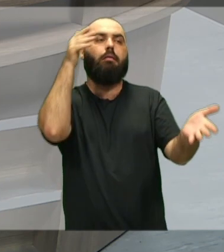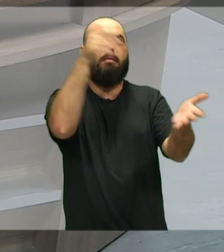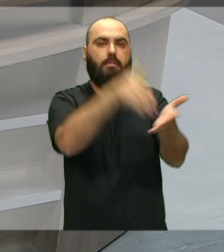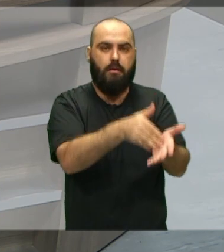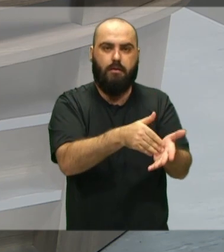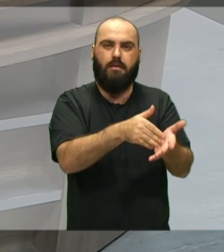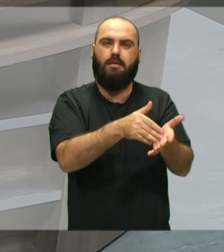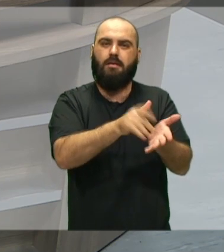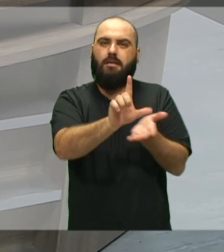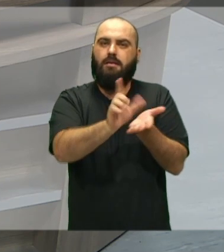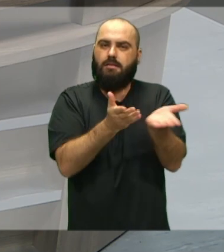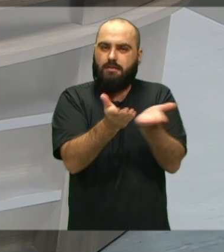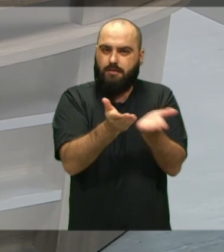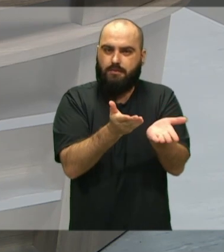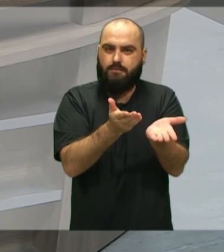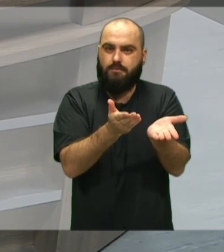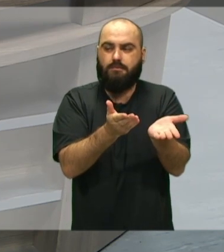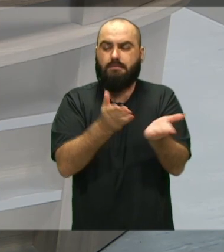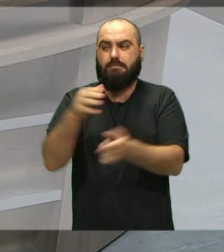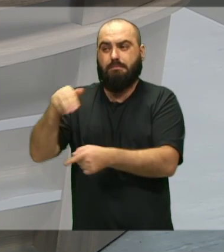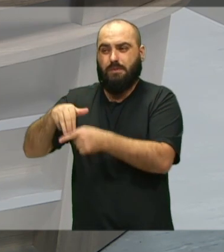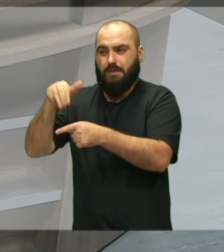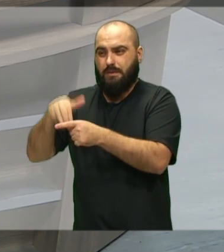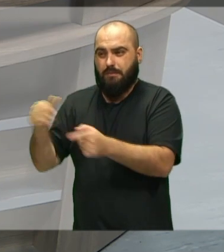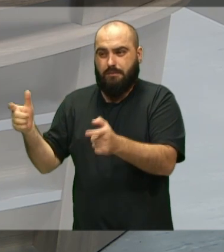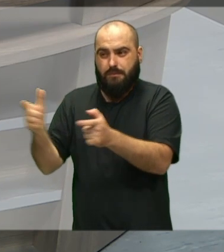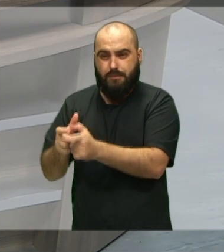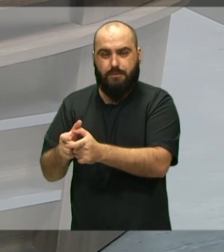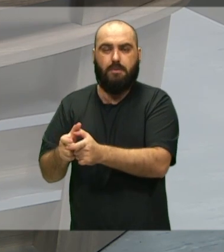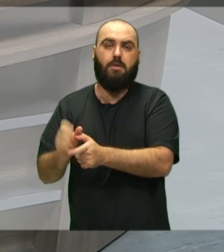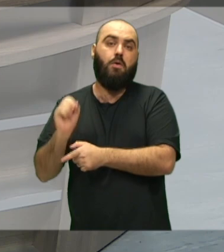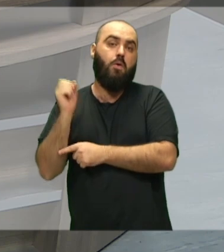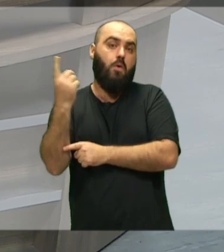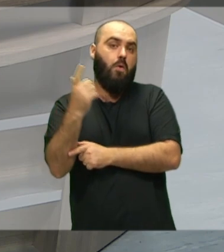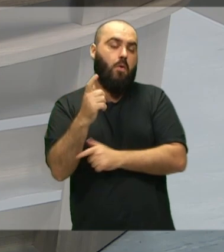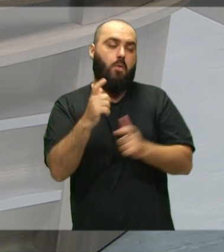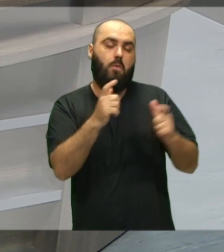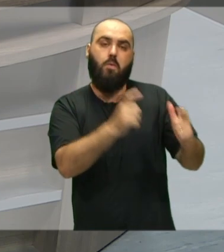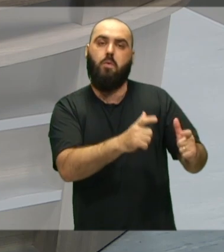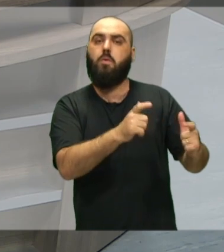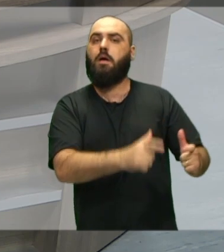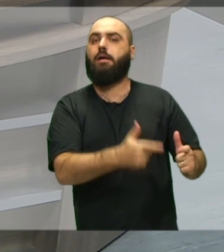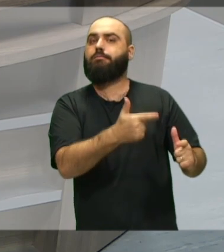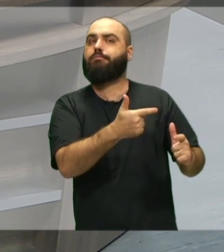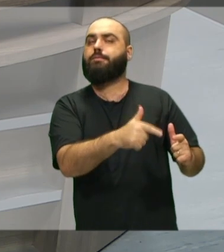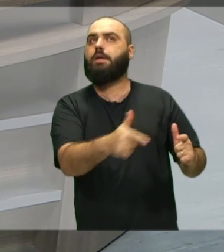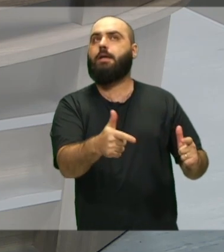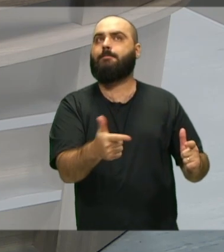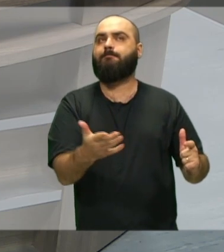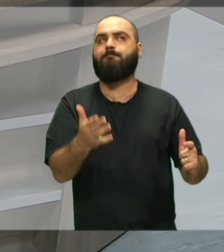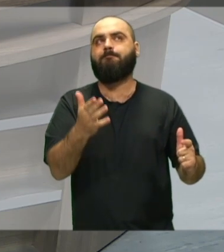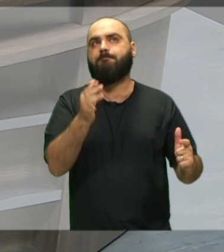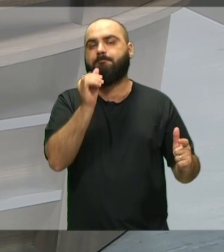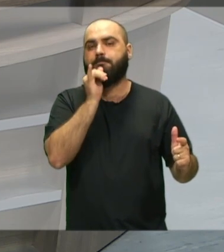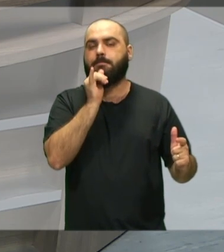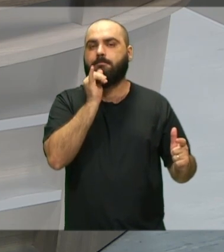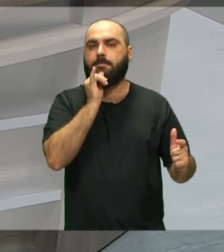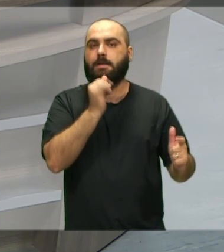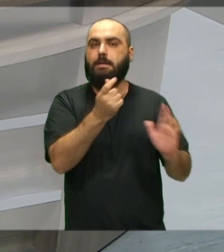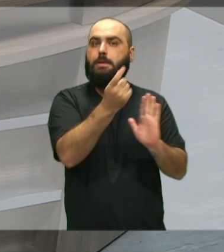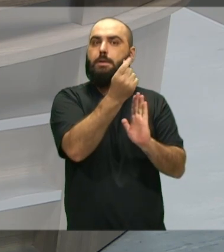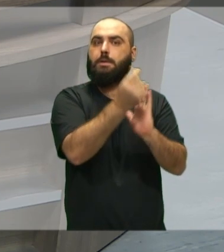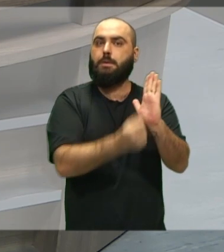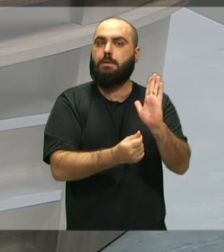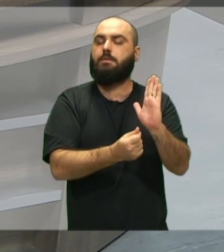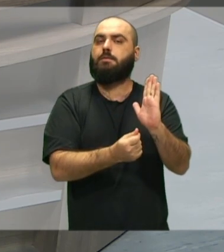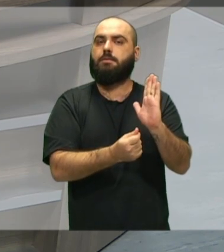às vezes quando você tem um município menor ou um local que não tenha tantos... não tem um orçamento tão